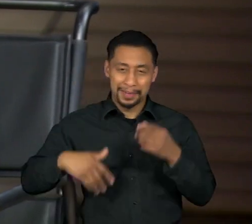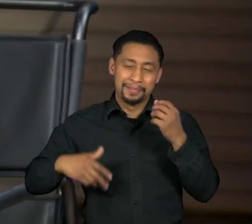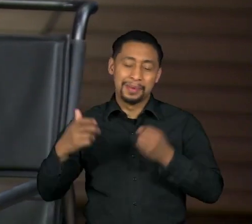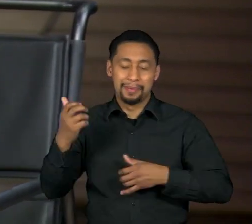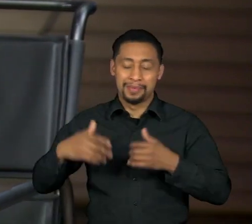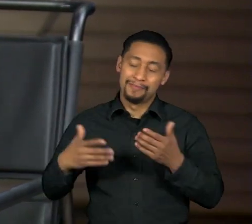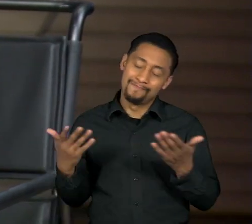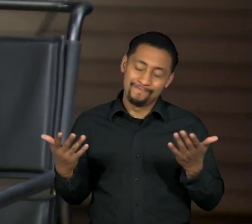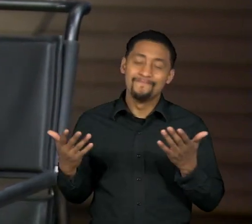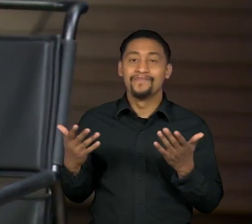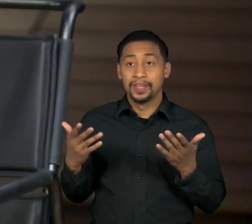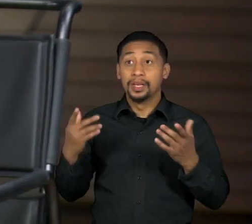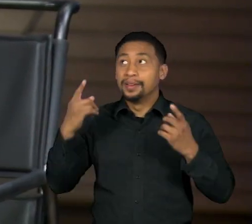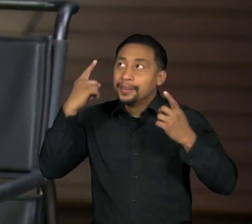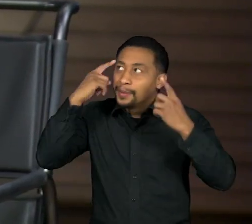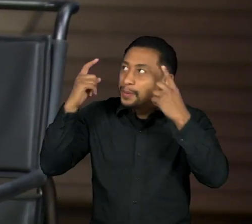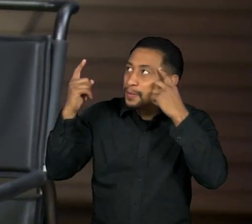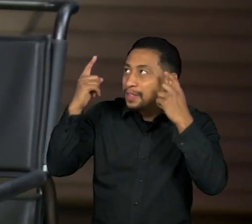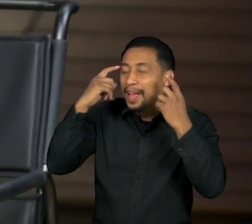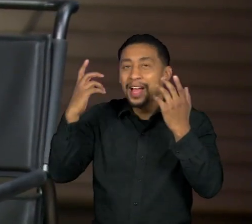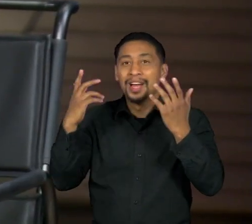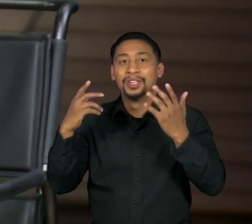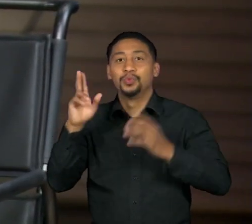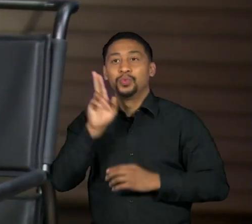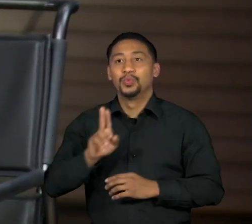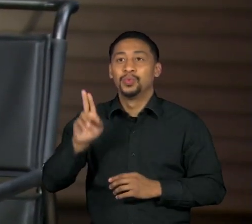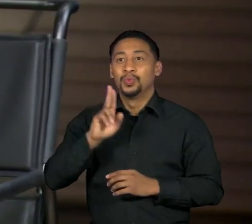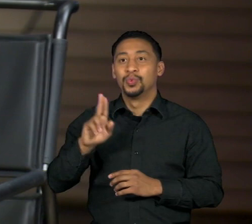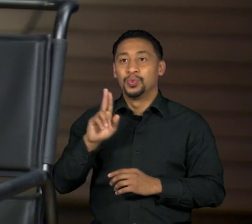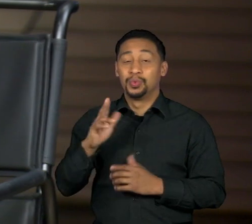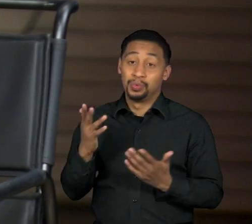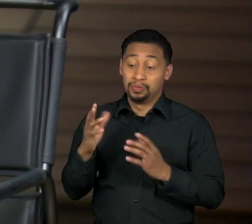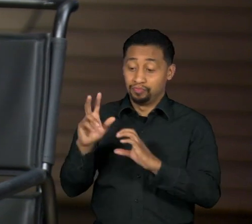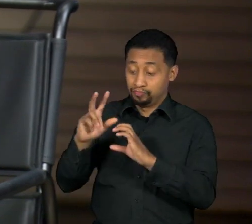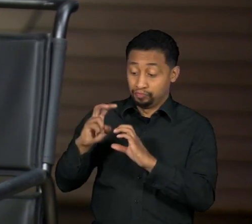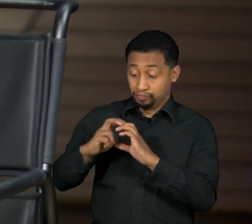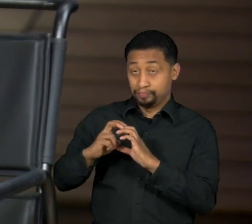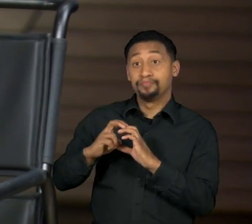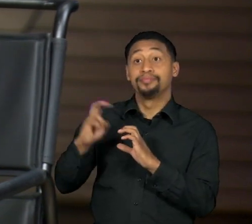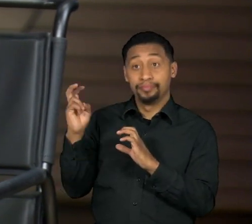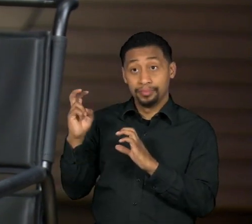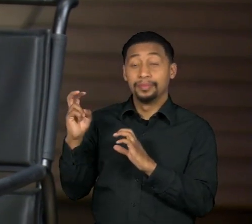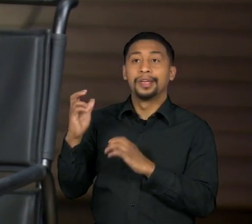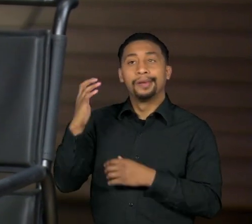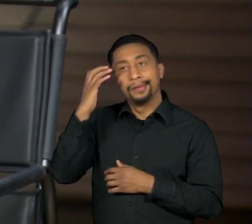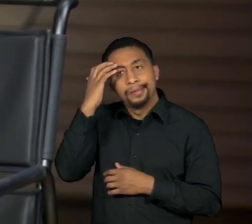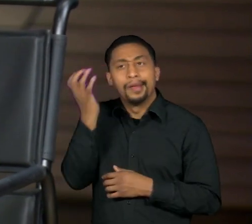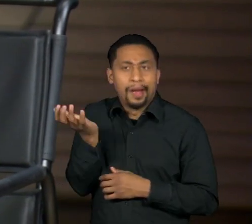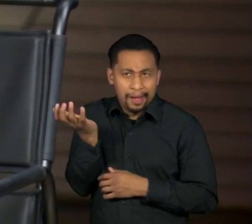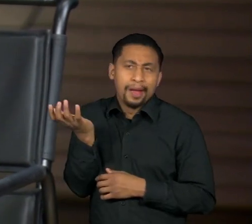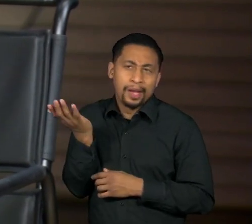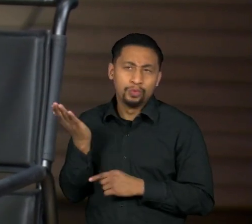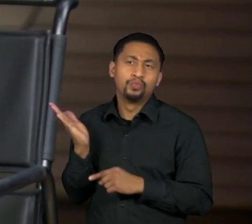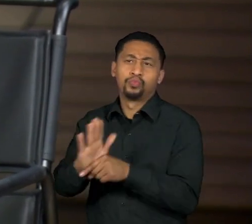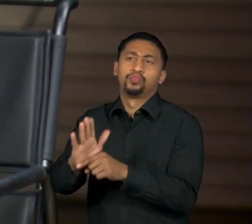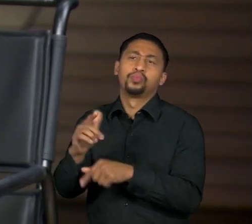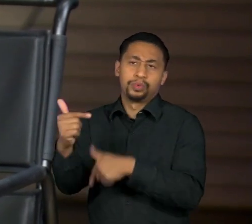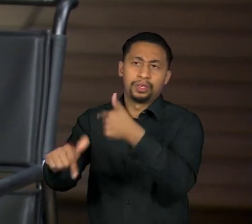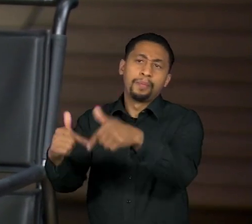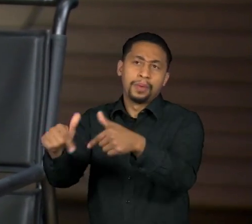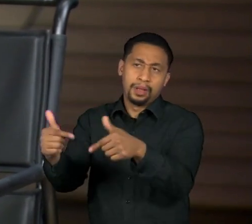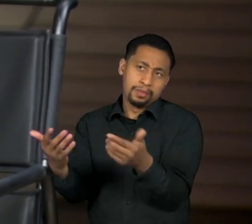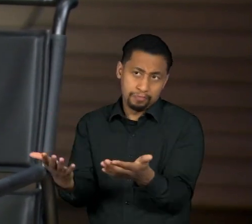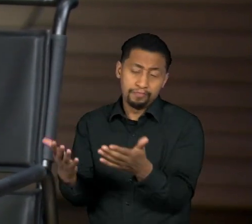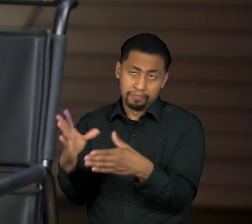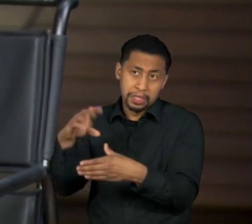fala dessa criatividade, desse uso do ChatGPT ou da inteligência artificial como um todo dentro do trabalho. Uma das primeiras coisas